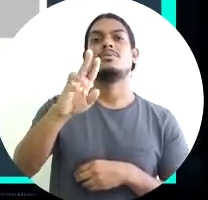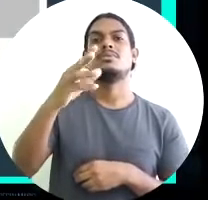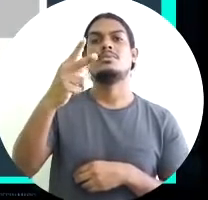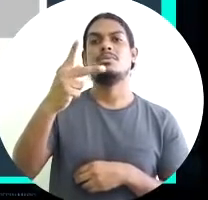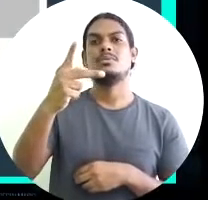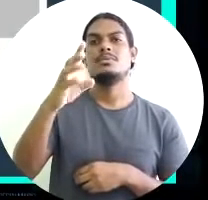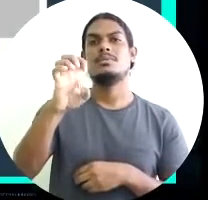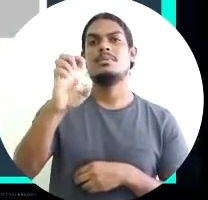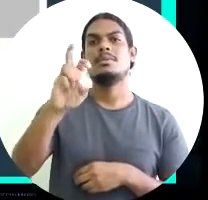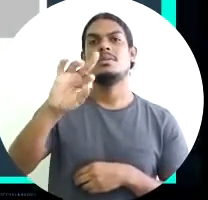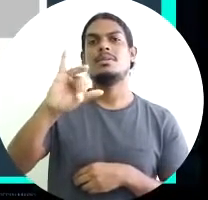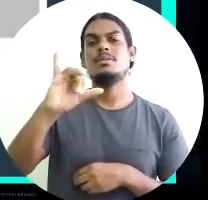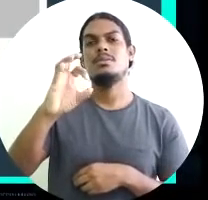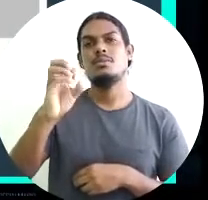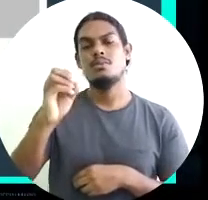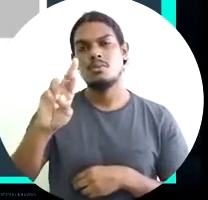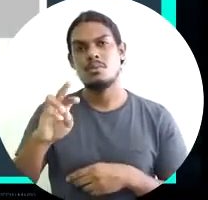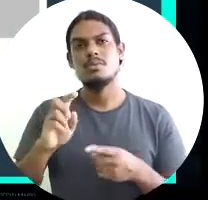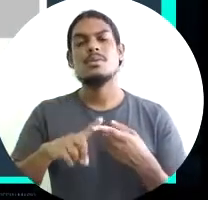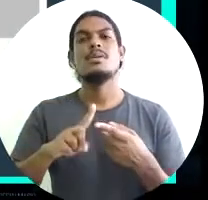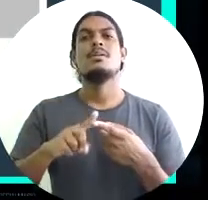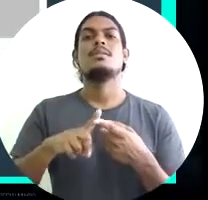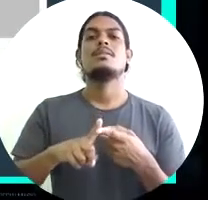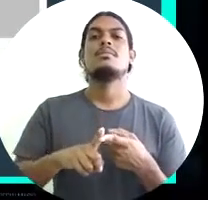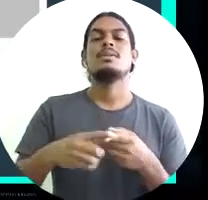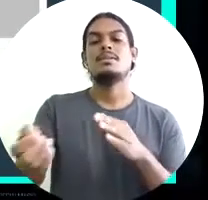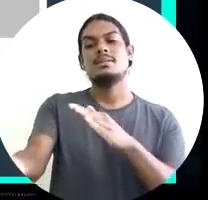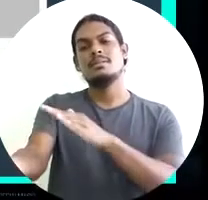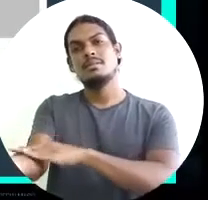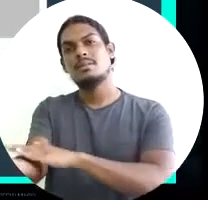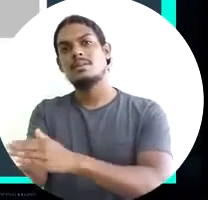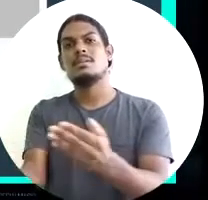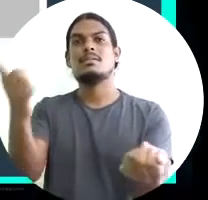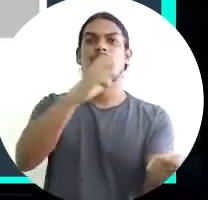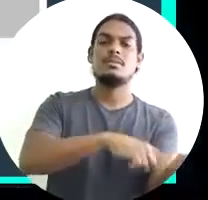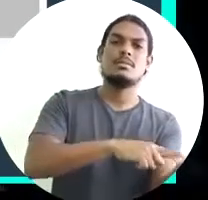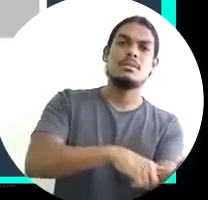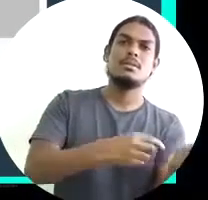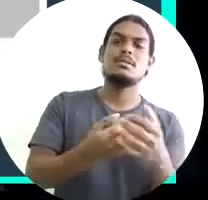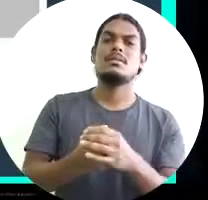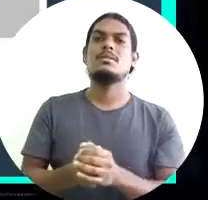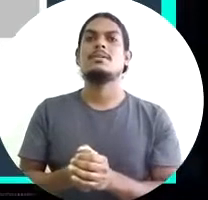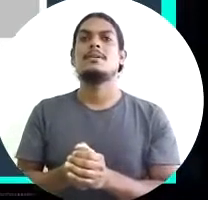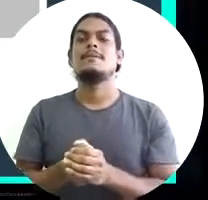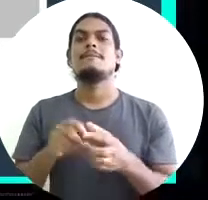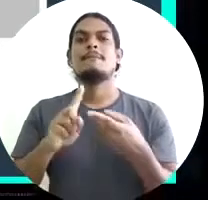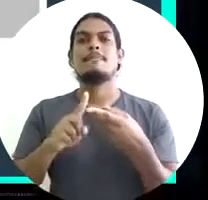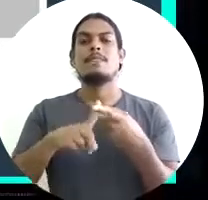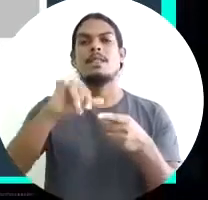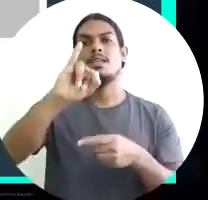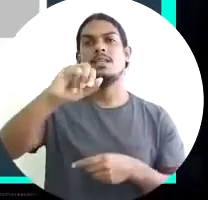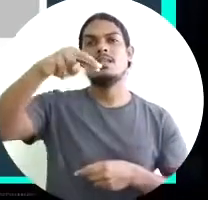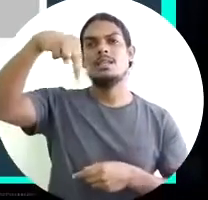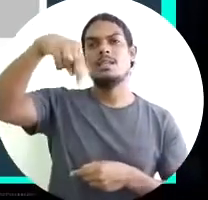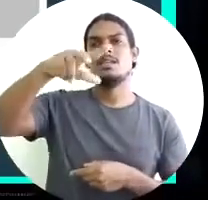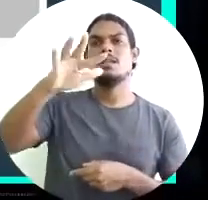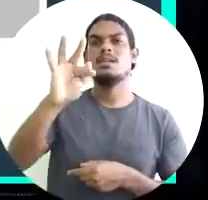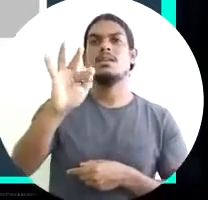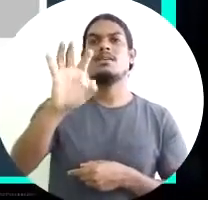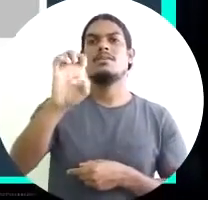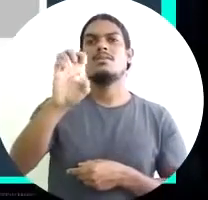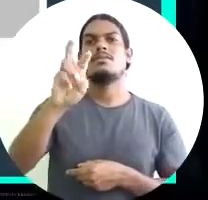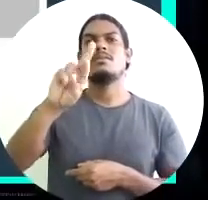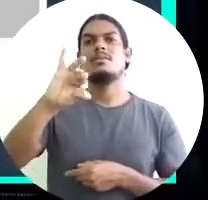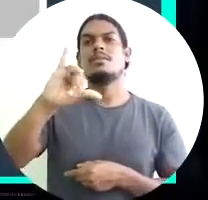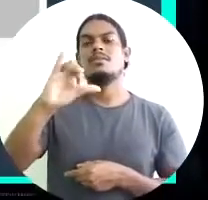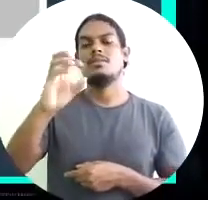borda direita. Então, não só elas afetam a propriedade, quanto a localização da borda, em cima,